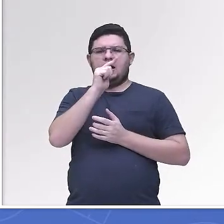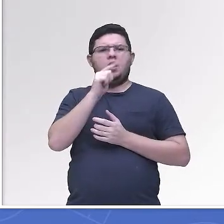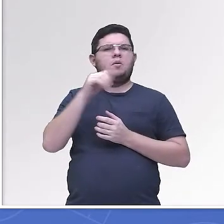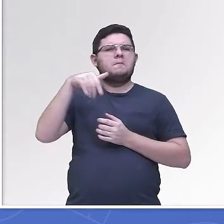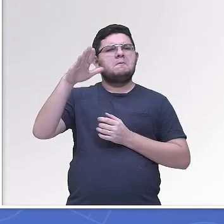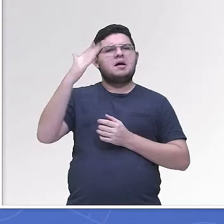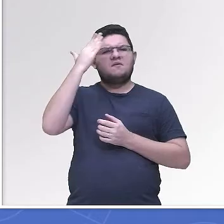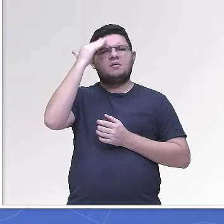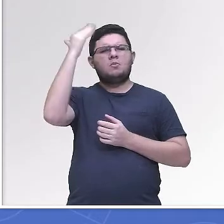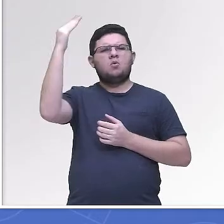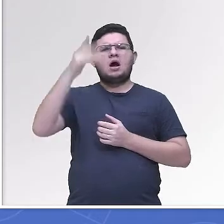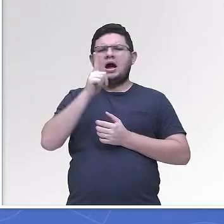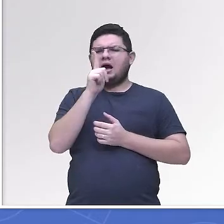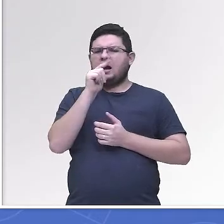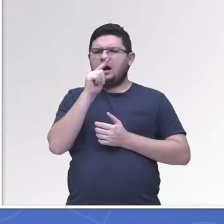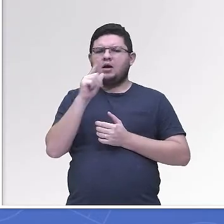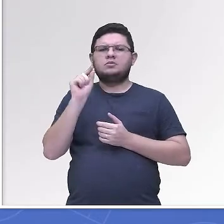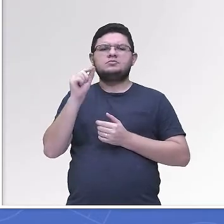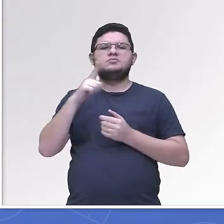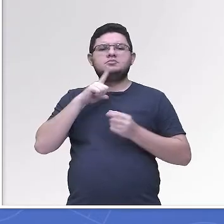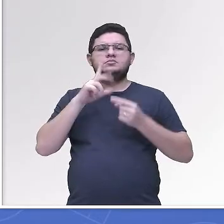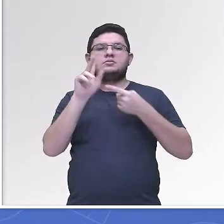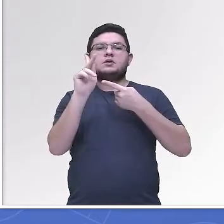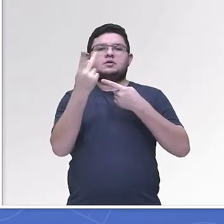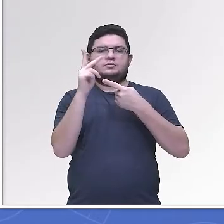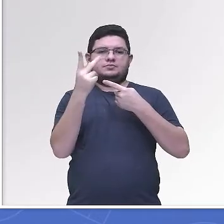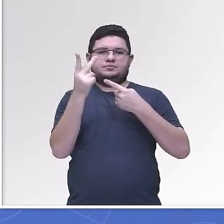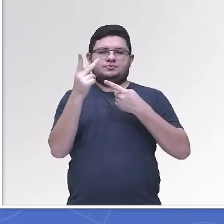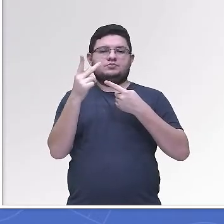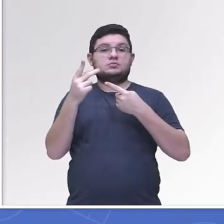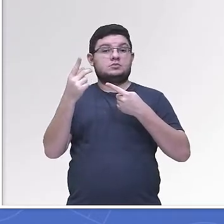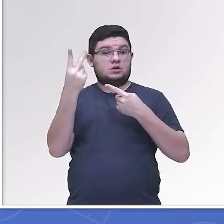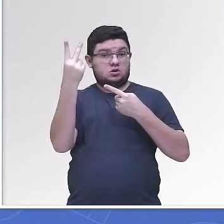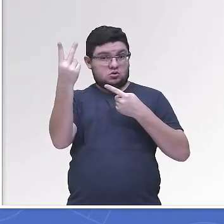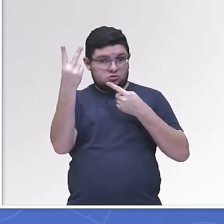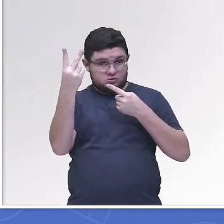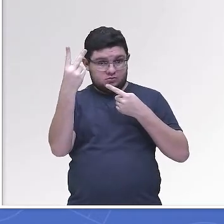para diferenciar. O oxigênio, que é a substância pura